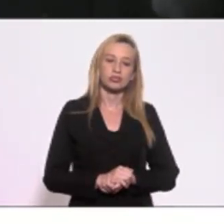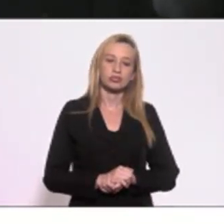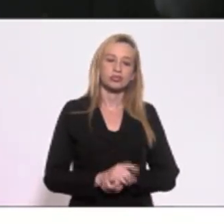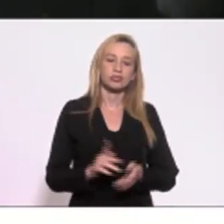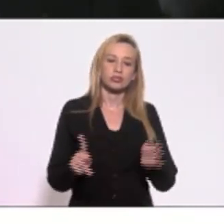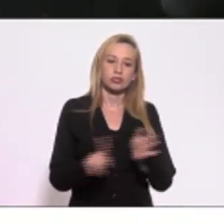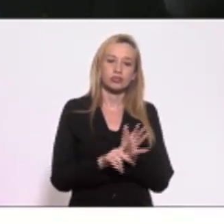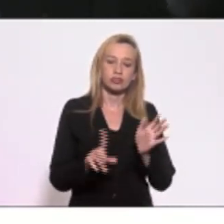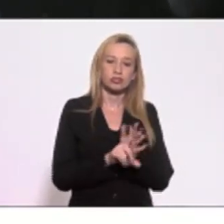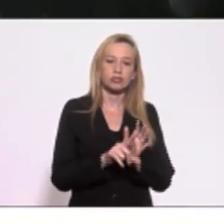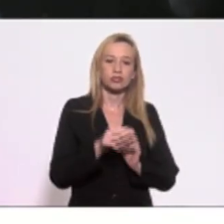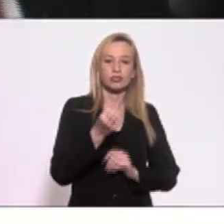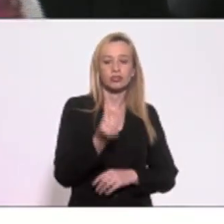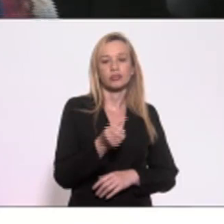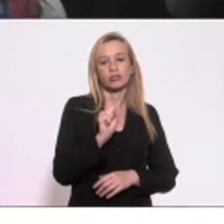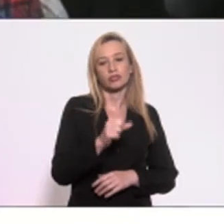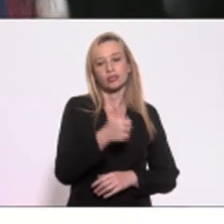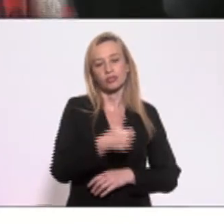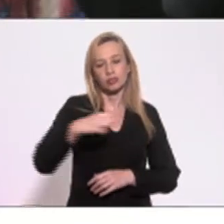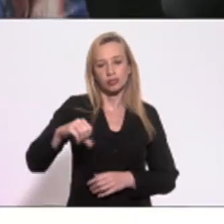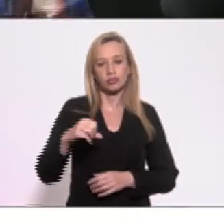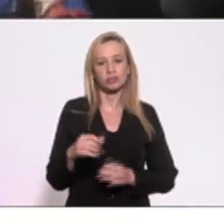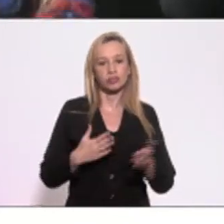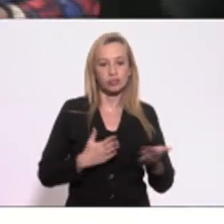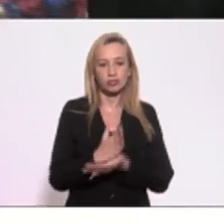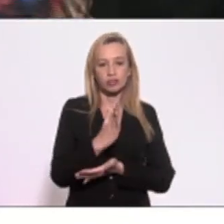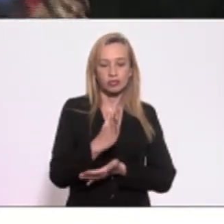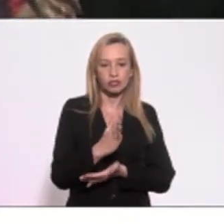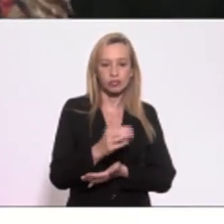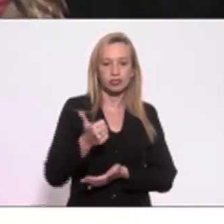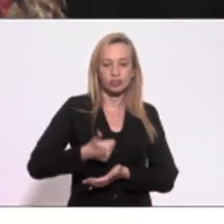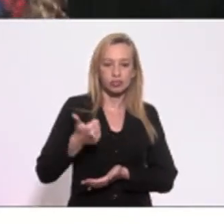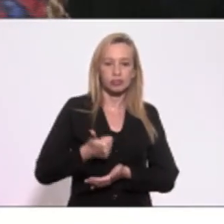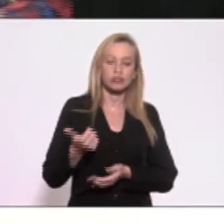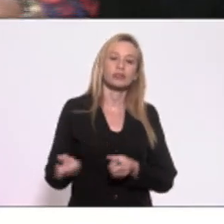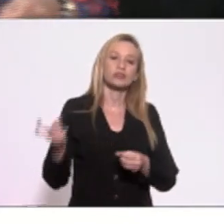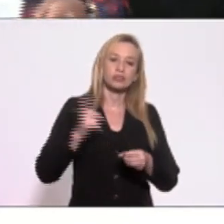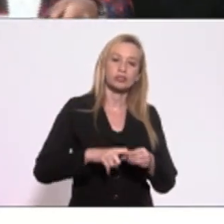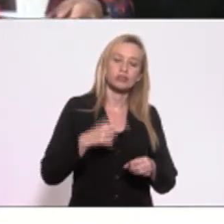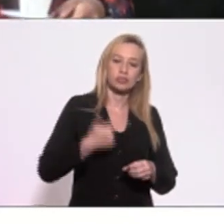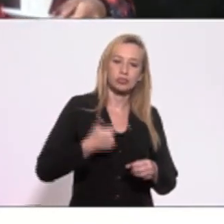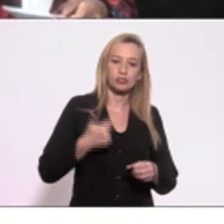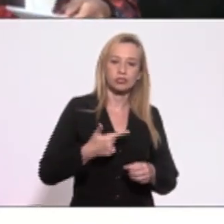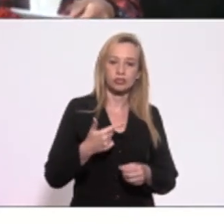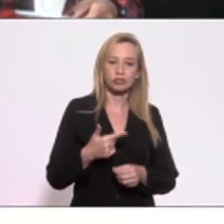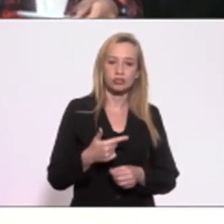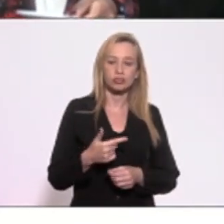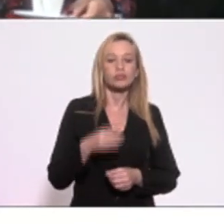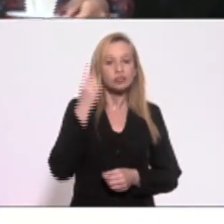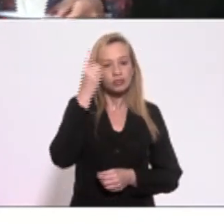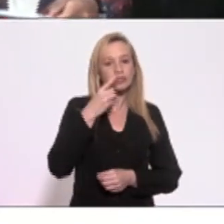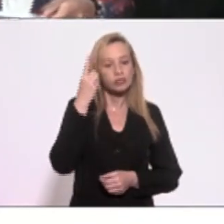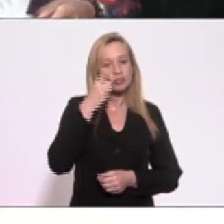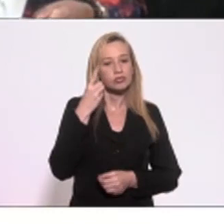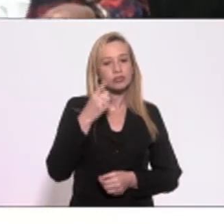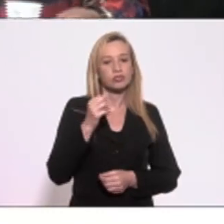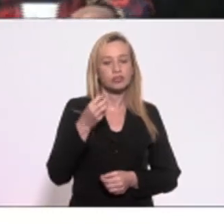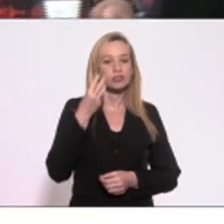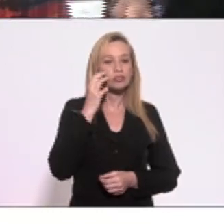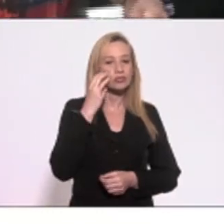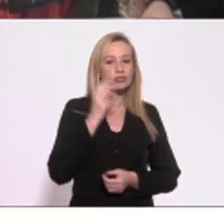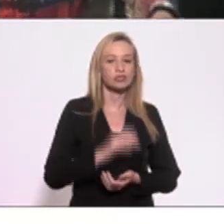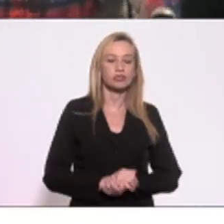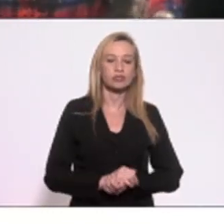projeto de lei 682/2019. Senhores que aprovam nesse comissão, aprovada em primeira, retorna em segunda, abstenção do deputado Valdec